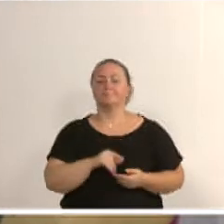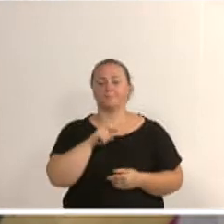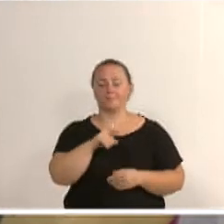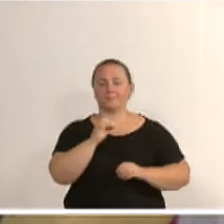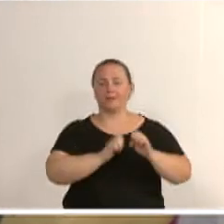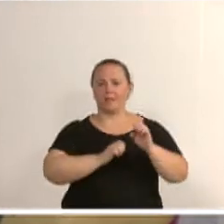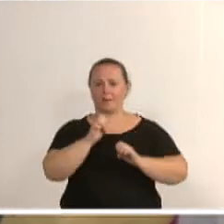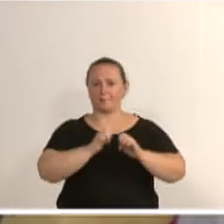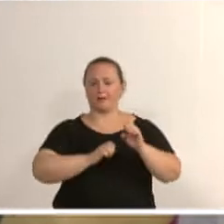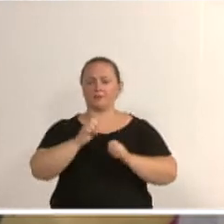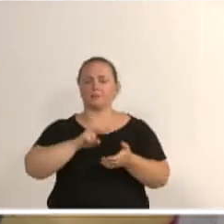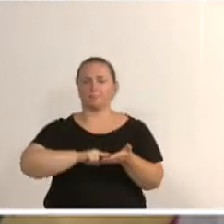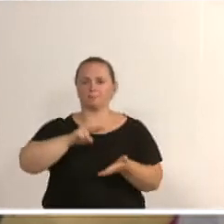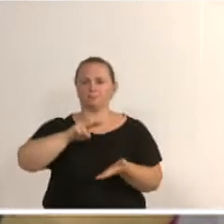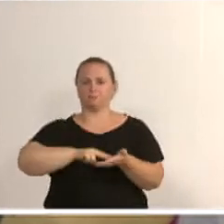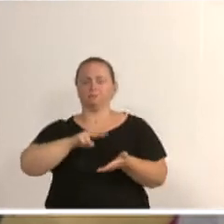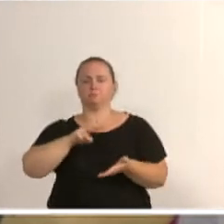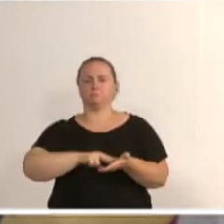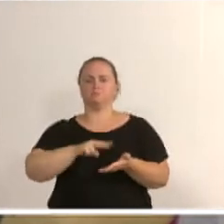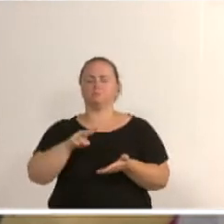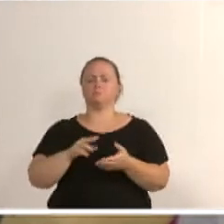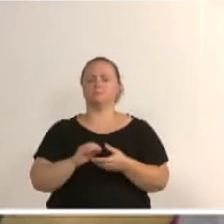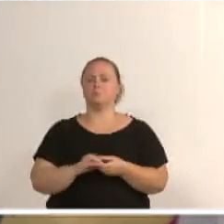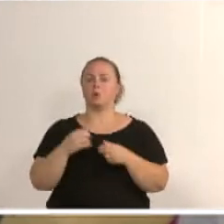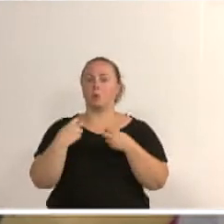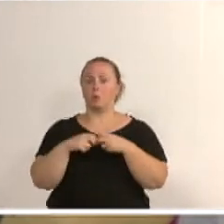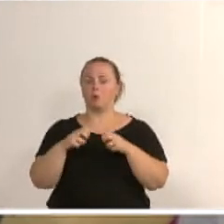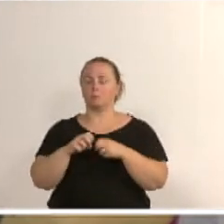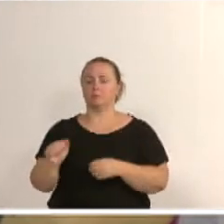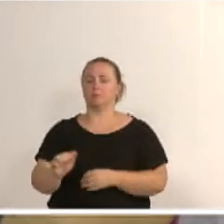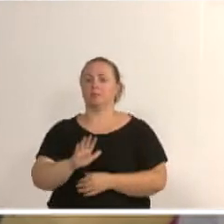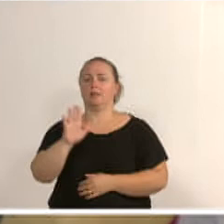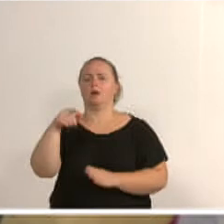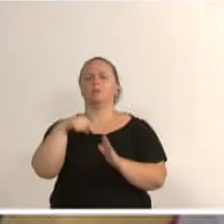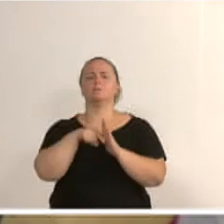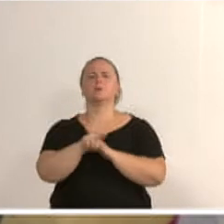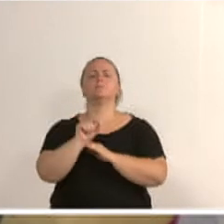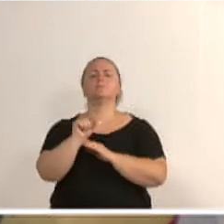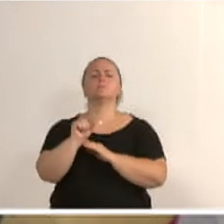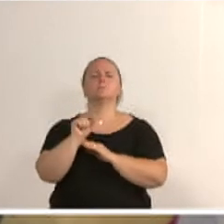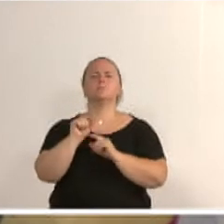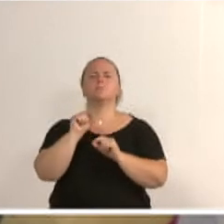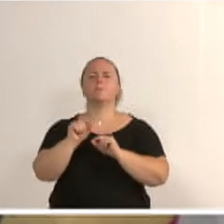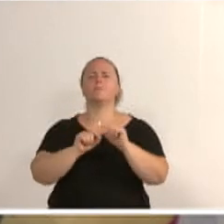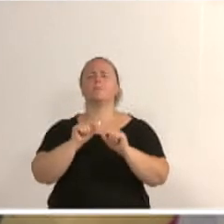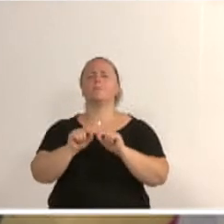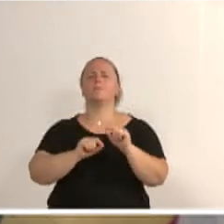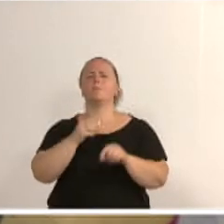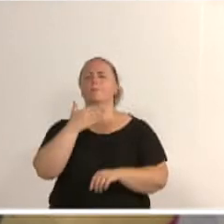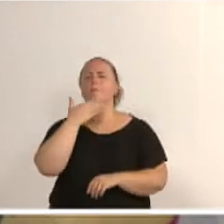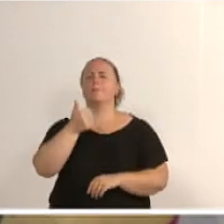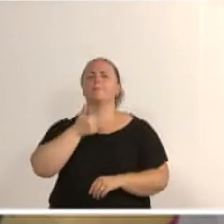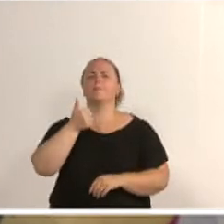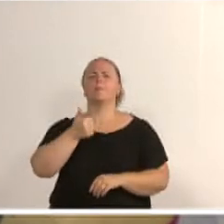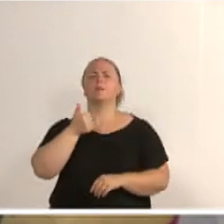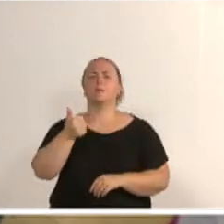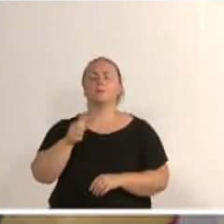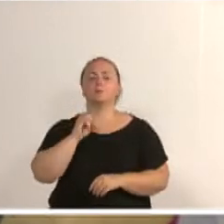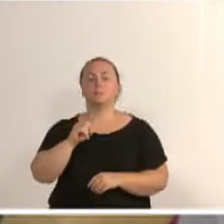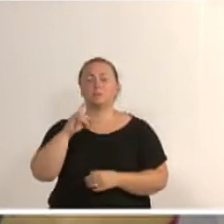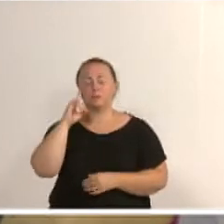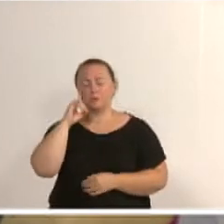passagens reajustadas, ou seja, o povo pagando mais caro. E aí vem a pergunta, o que realmente melhorou? O que realmente melhorou se a cada